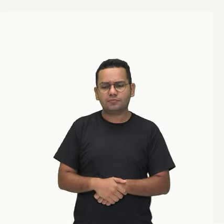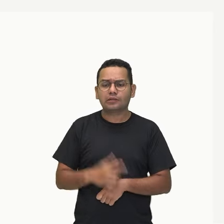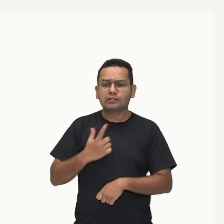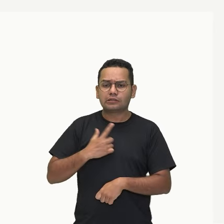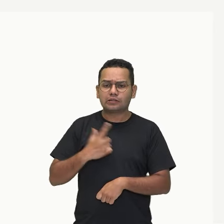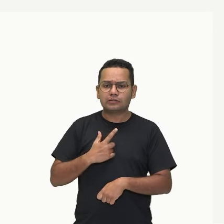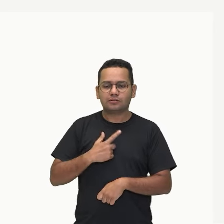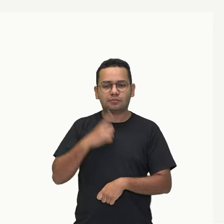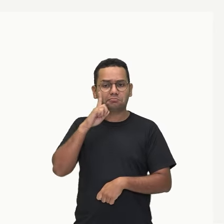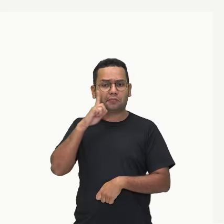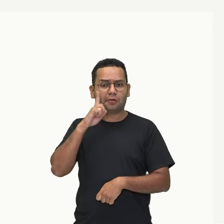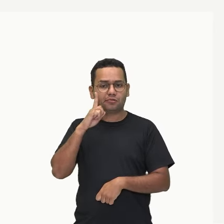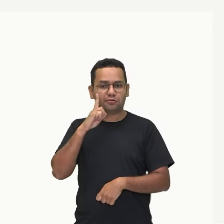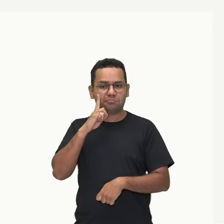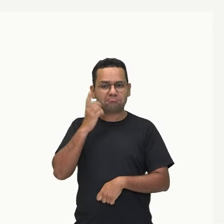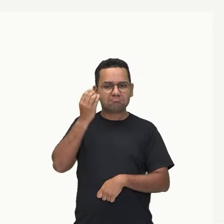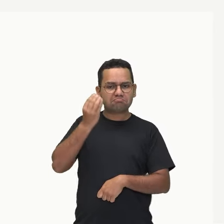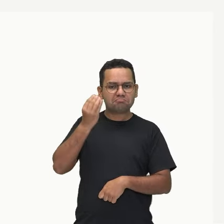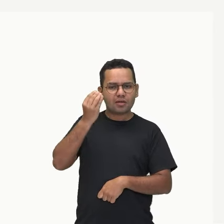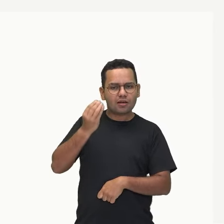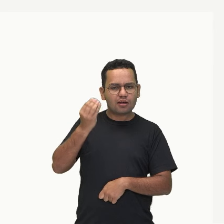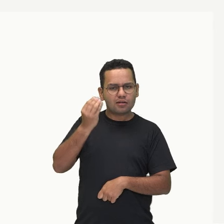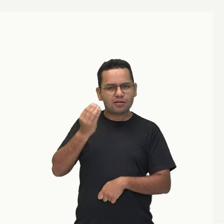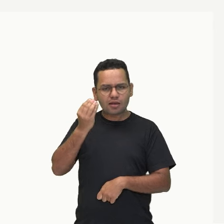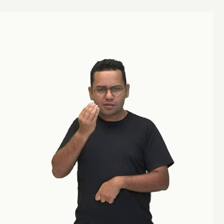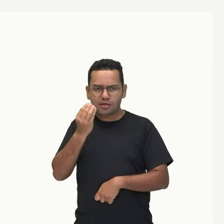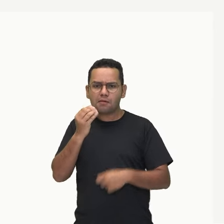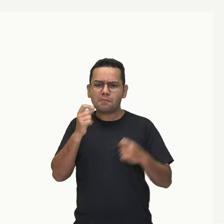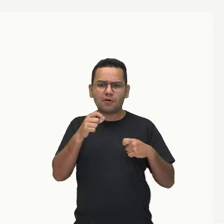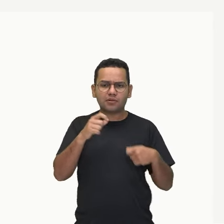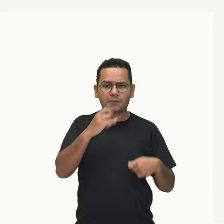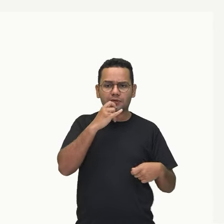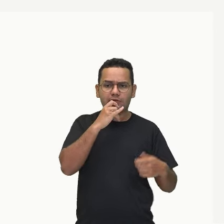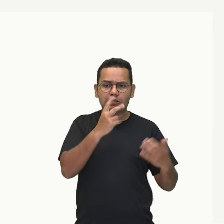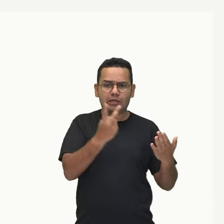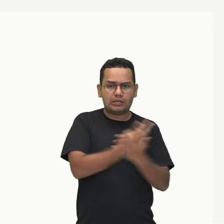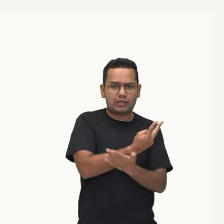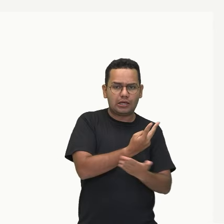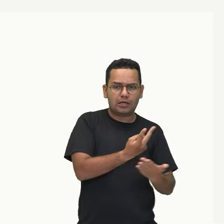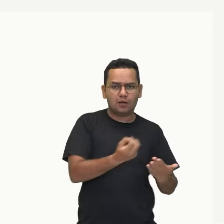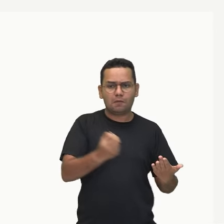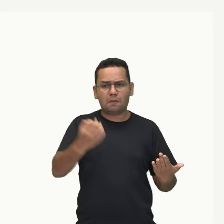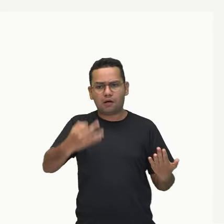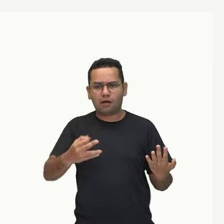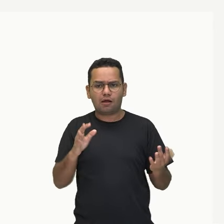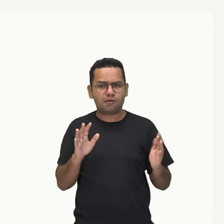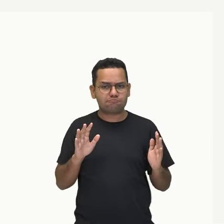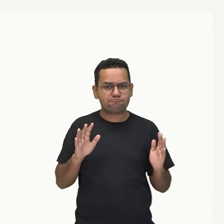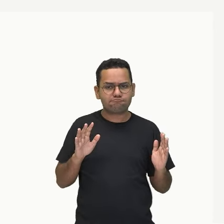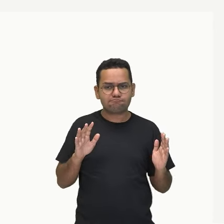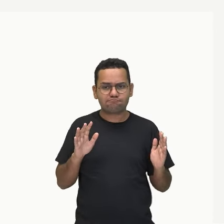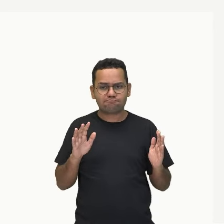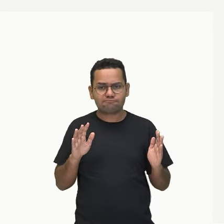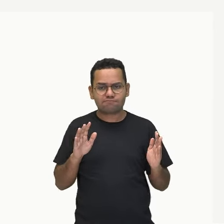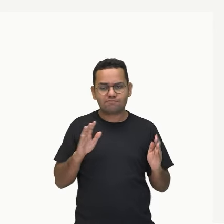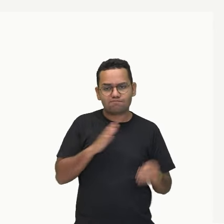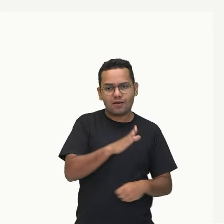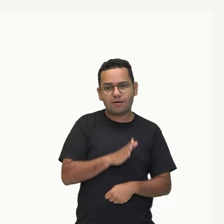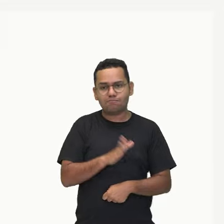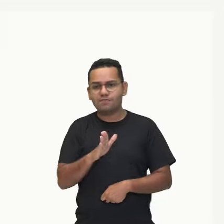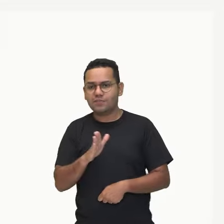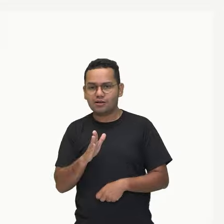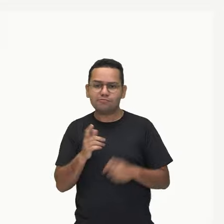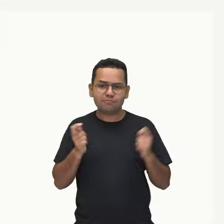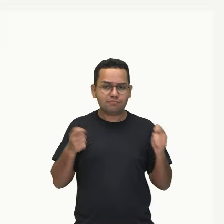cotidiano. Então, muitas vezes ele vai errar. Ele não tem uma certeza absoluta ali. Vocês estão entendendo